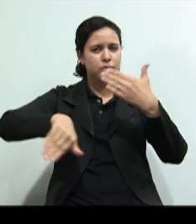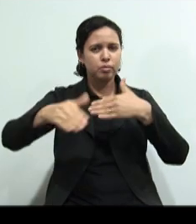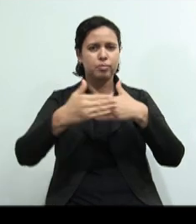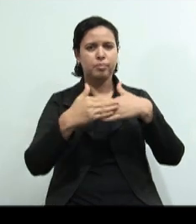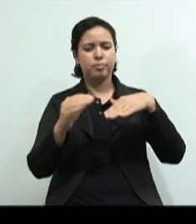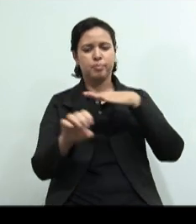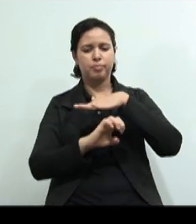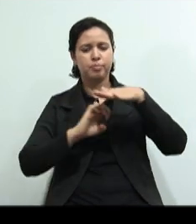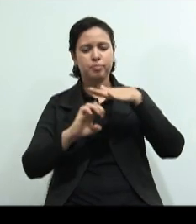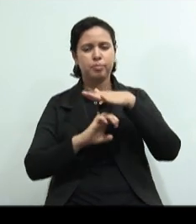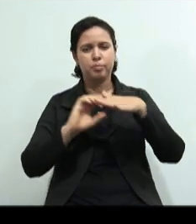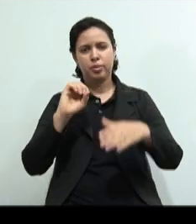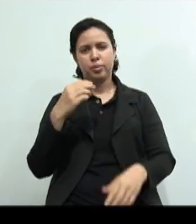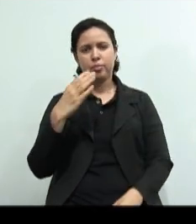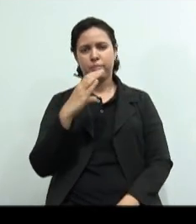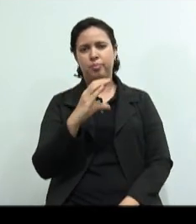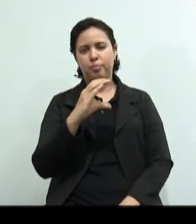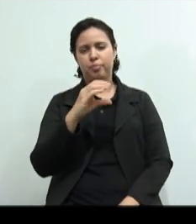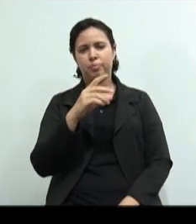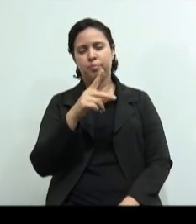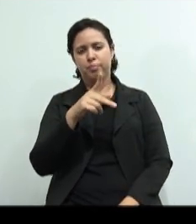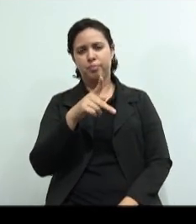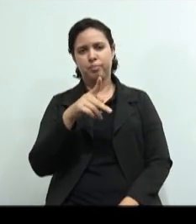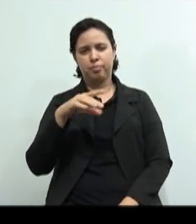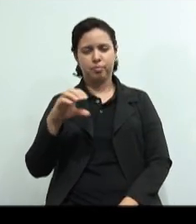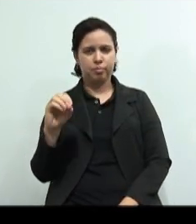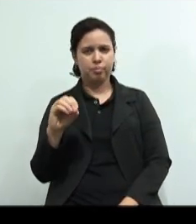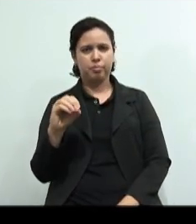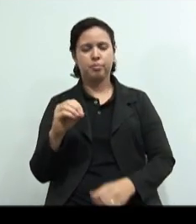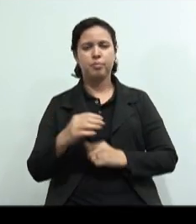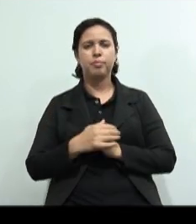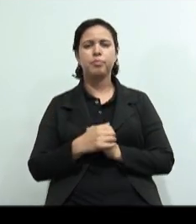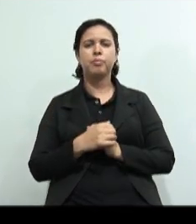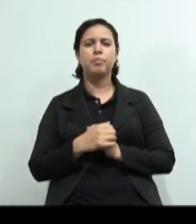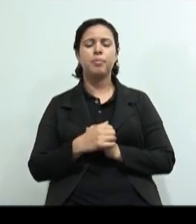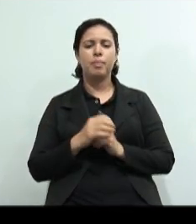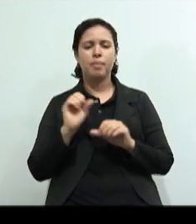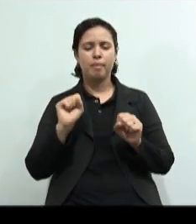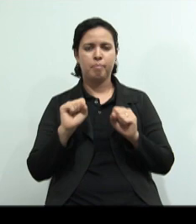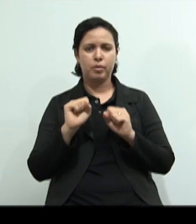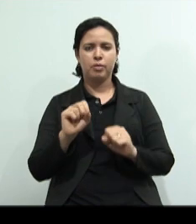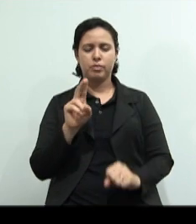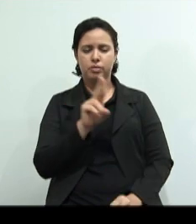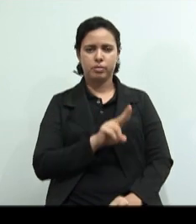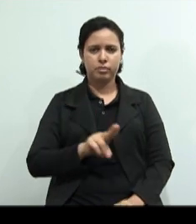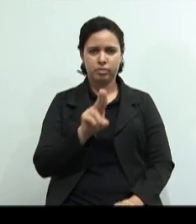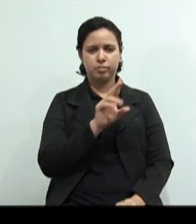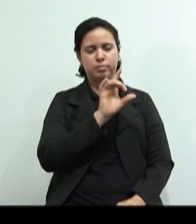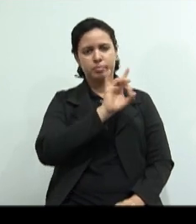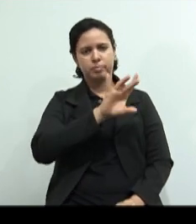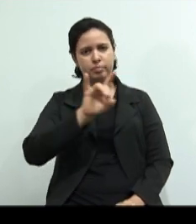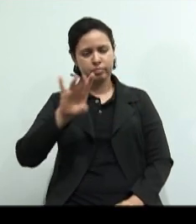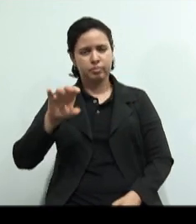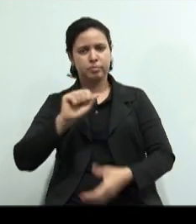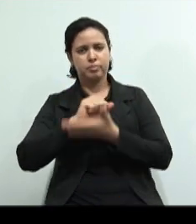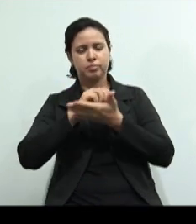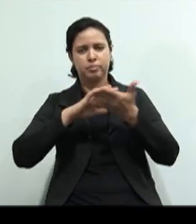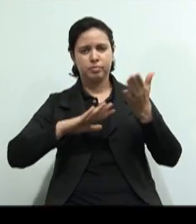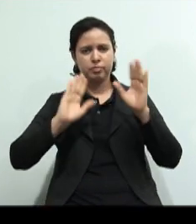organização. Pode-se, porém, aplicá-lo para cada atividade